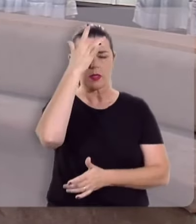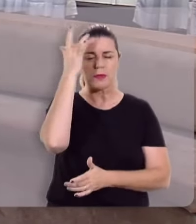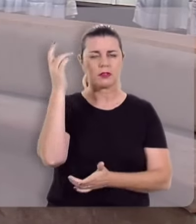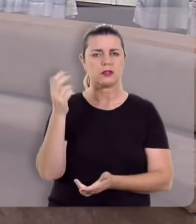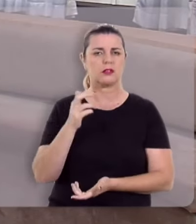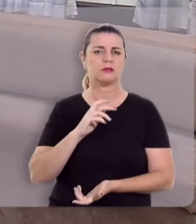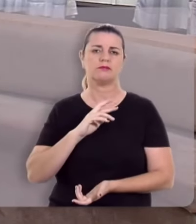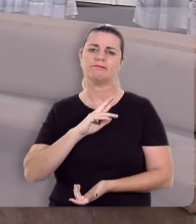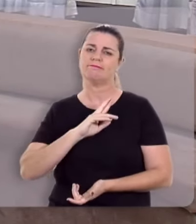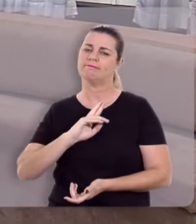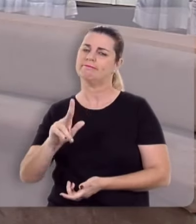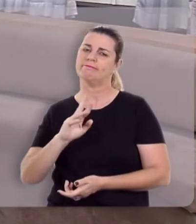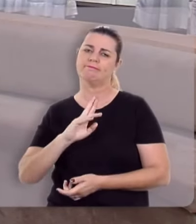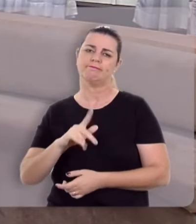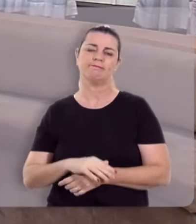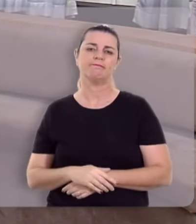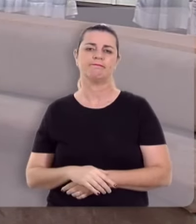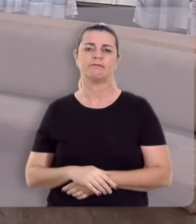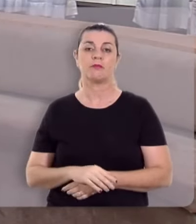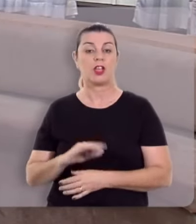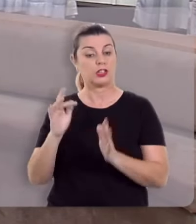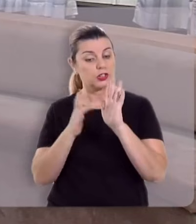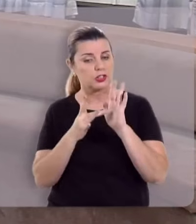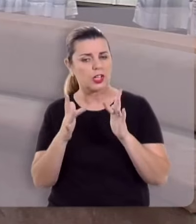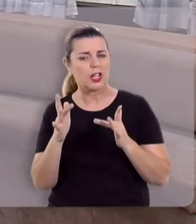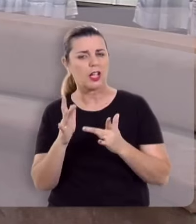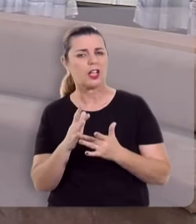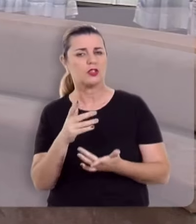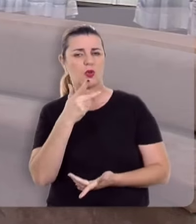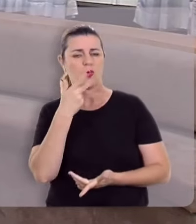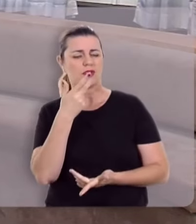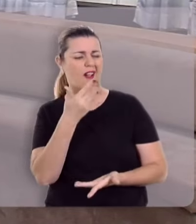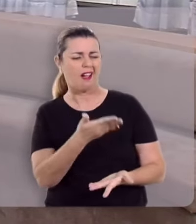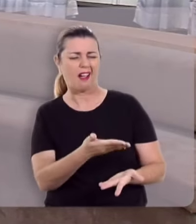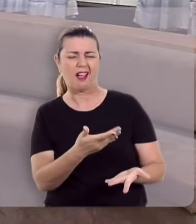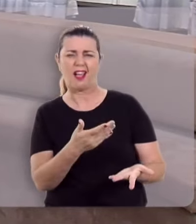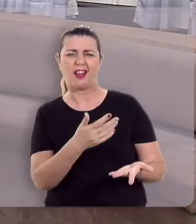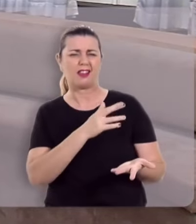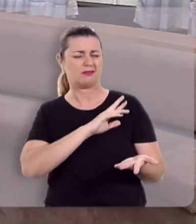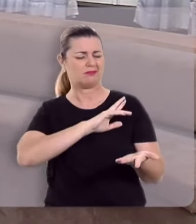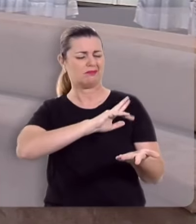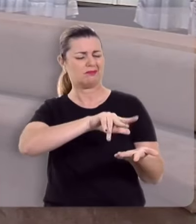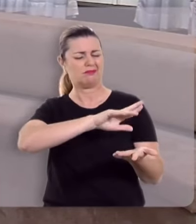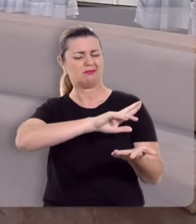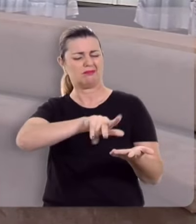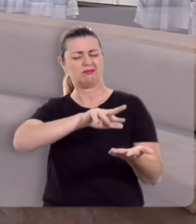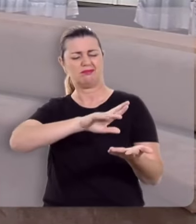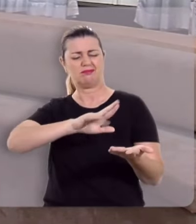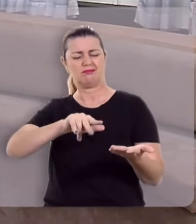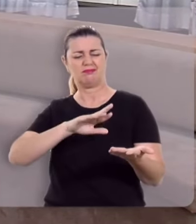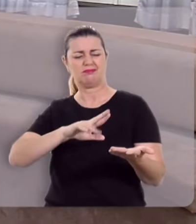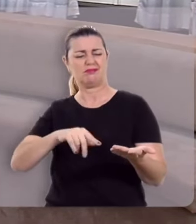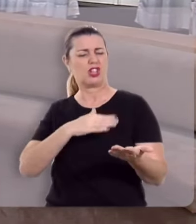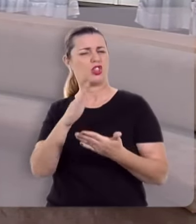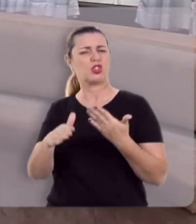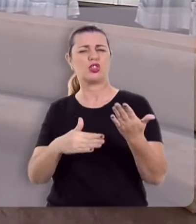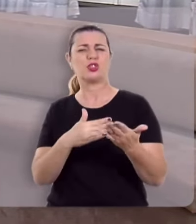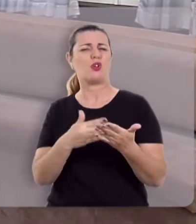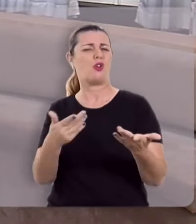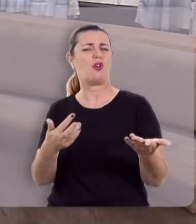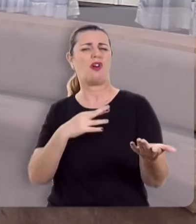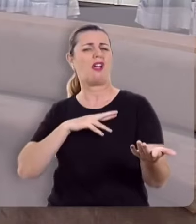isso é suficiente. e Jesus desbanca todos esses argumentos, Jesus deita por terra todas